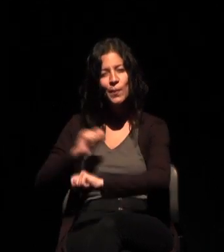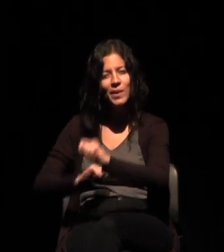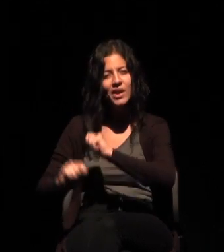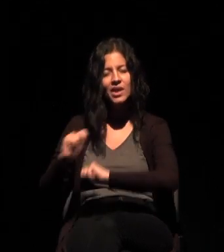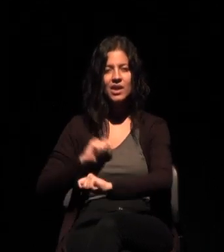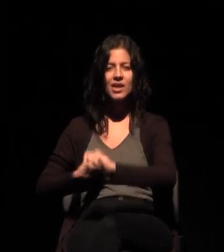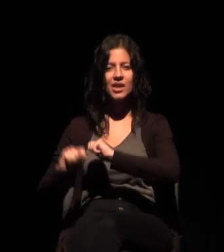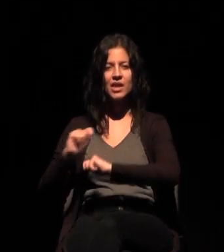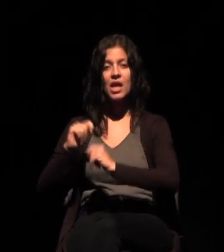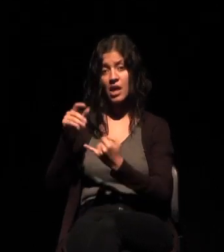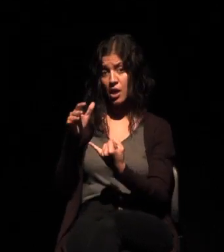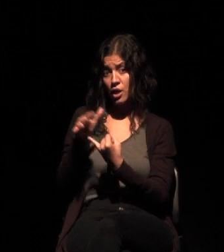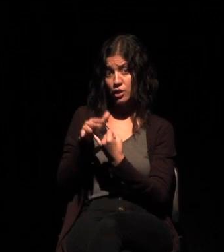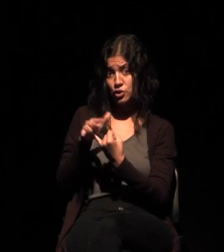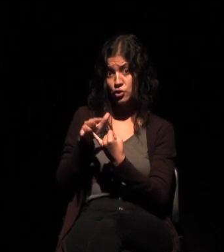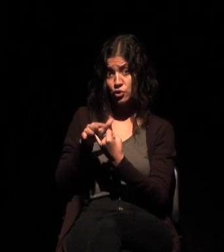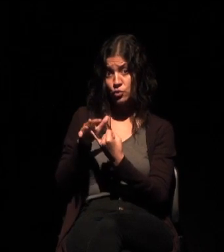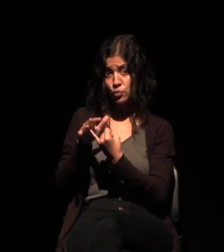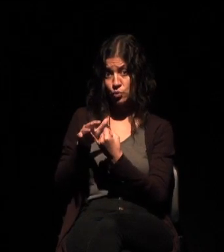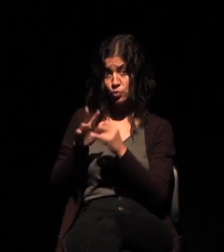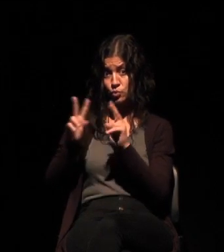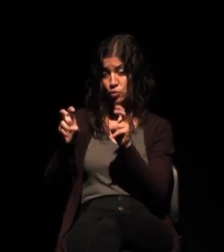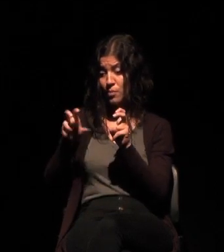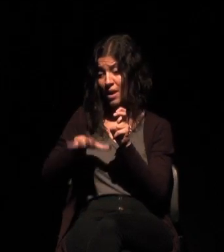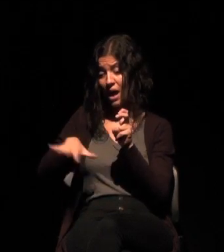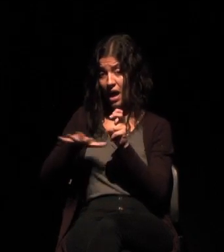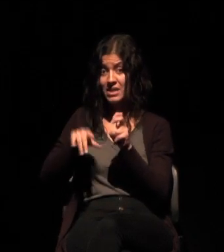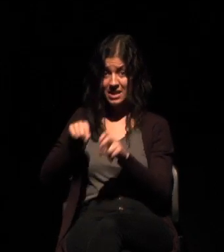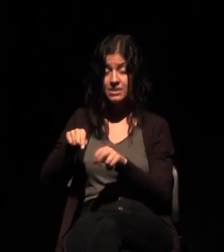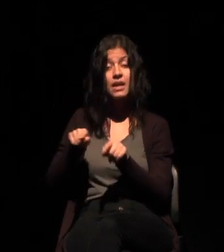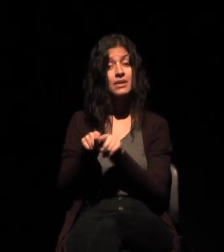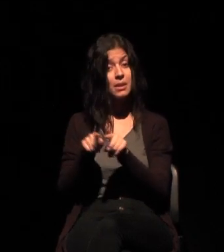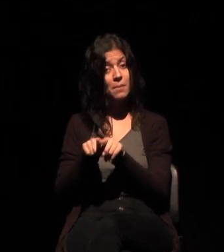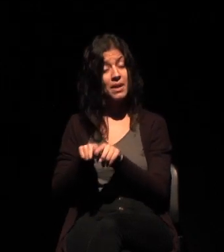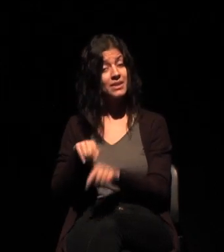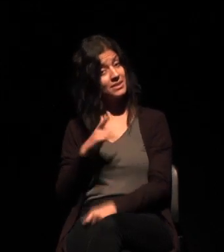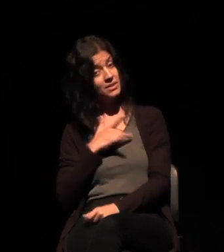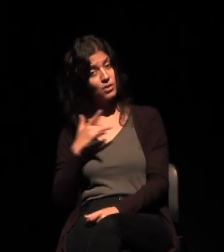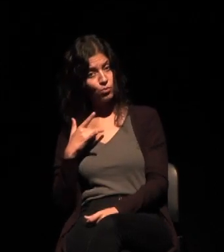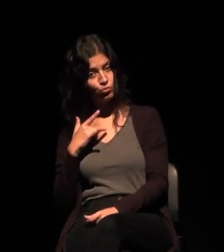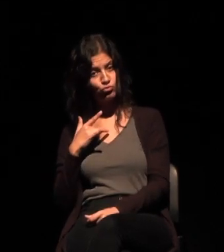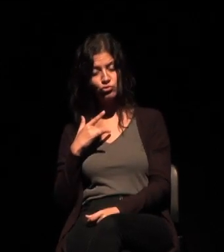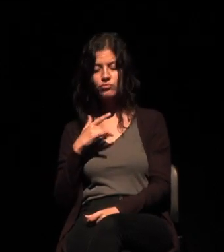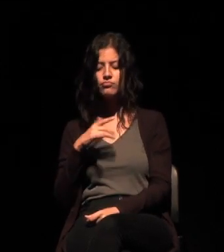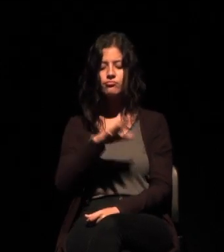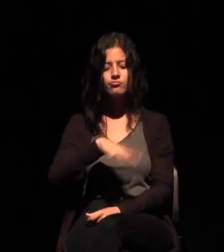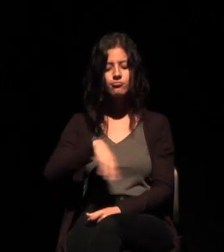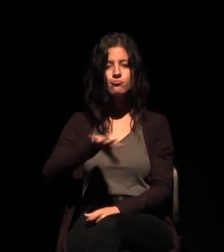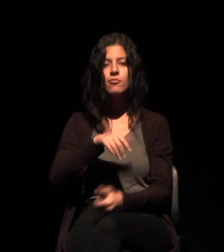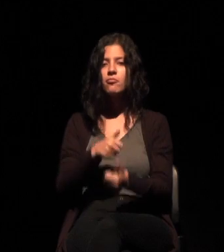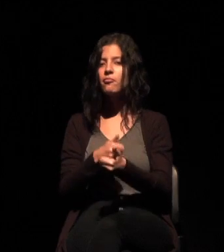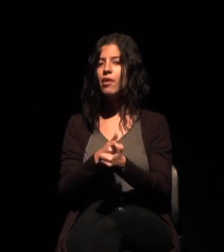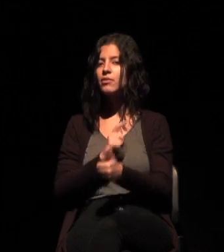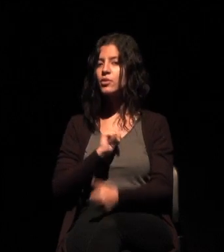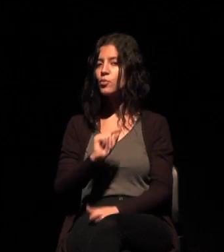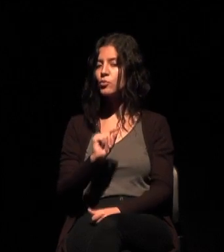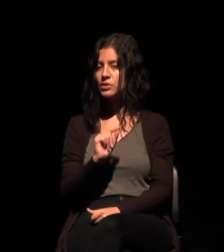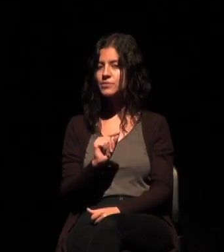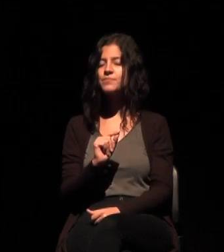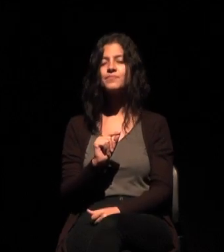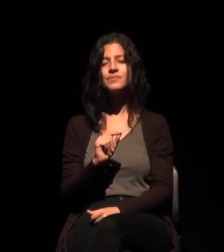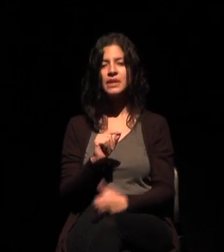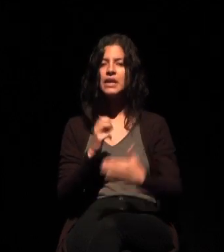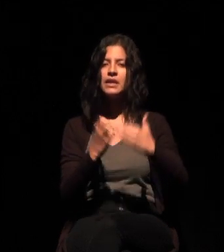interface é nestas áreas e nas áreas da saúde temos lá situado o nosso centro ou com mais